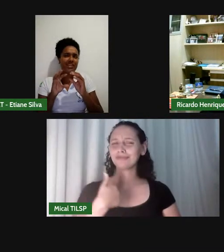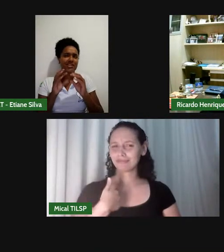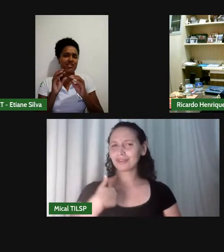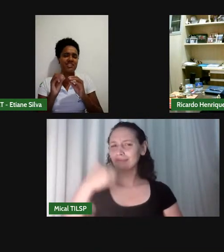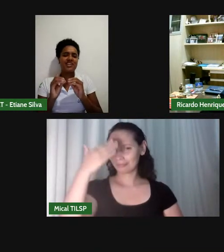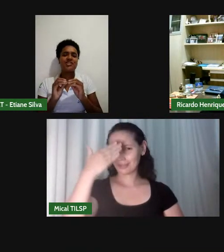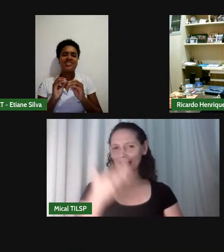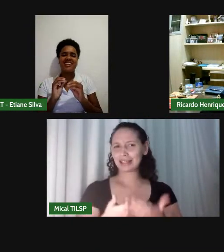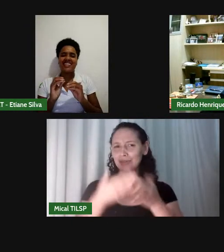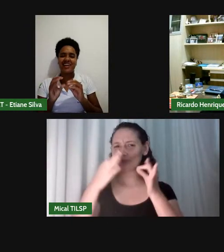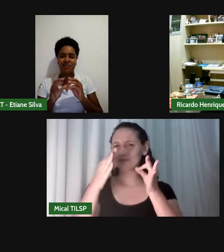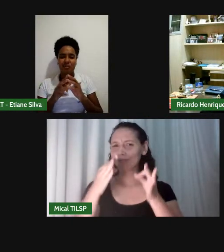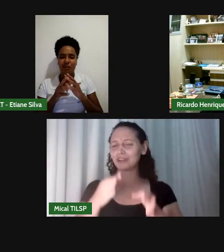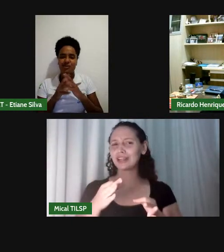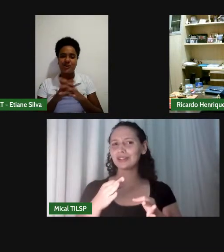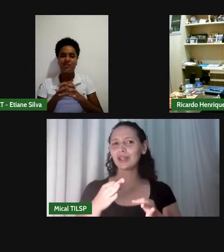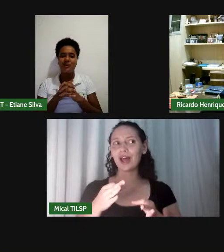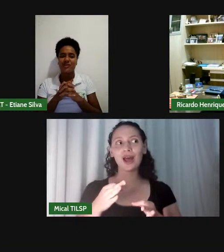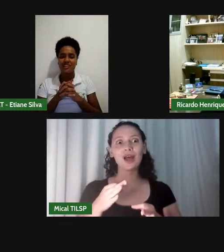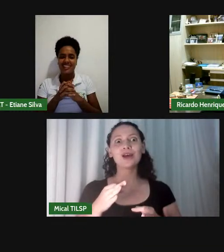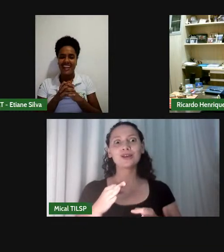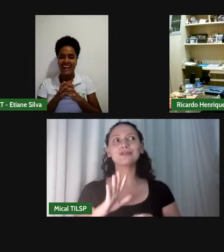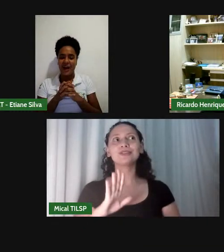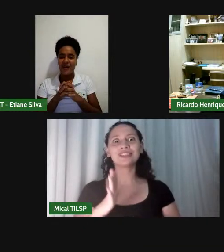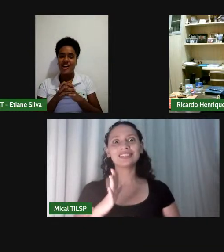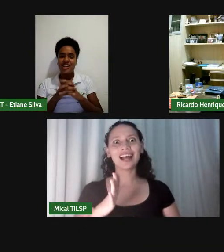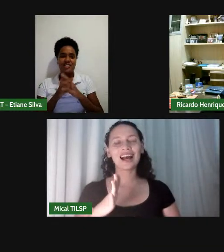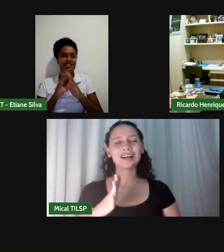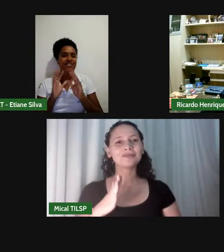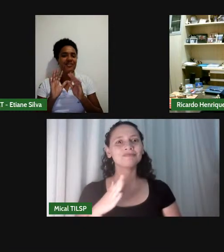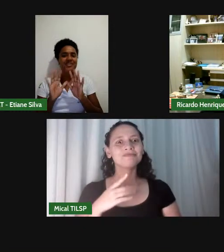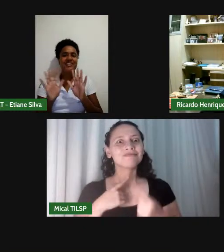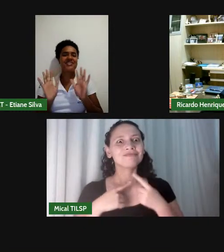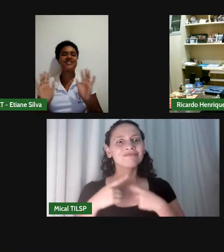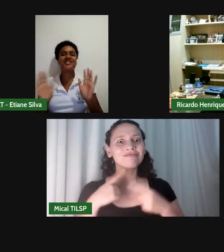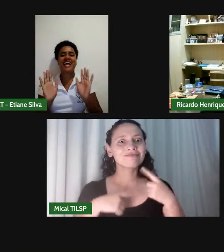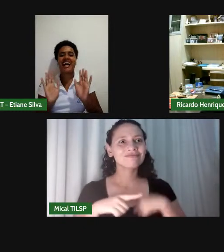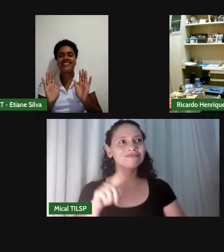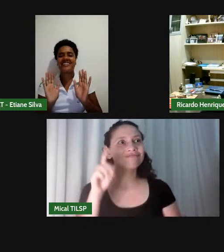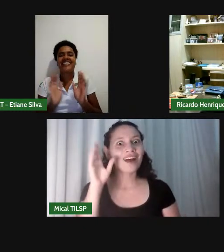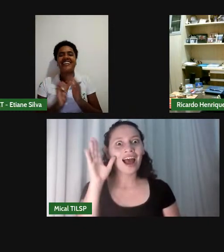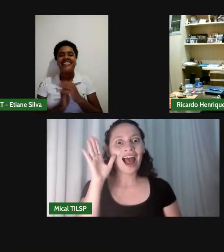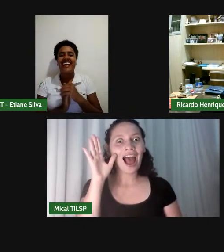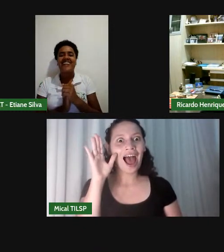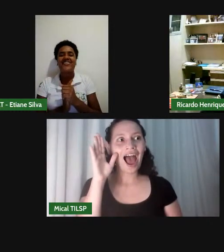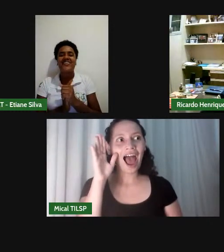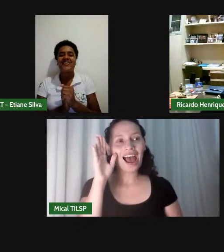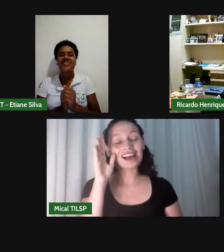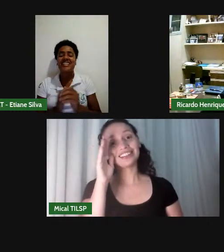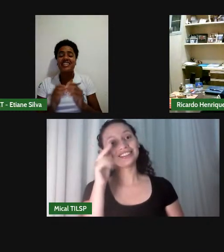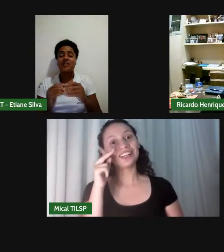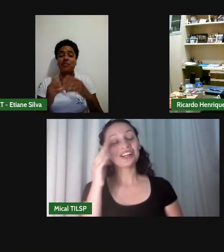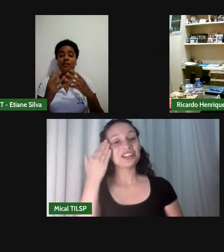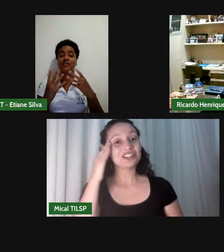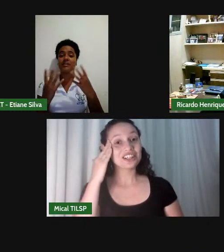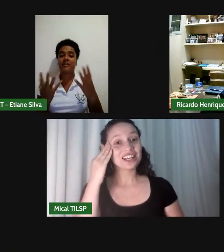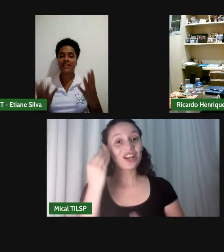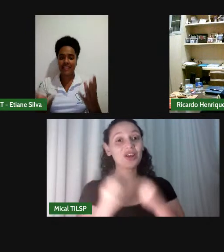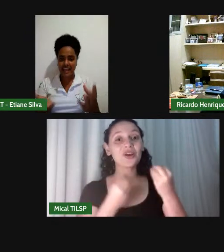uma vontadezinha de entender um pouco sobre o odonto legal já ficou assim tiçada, né, por todas